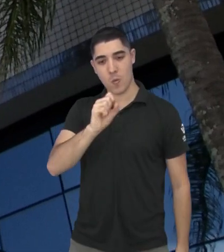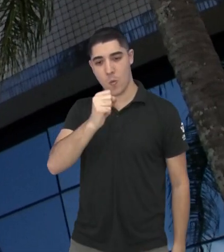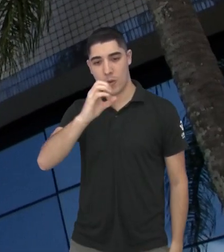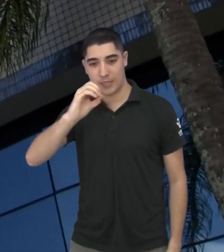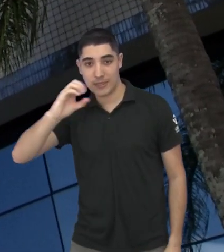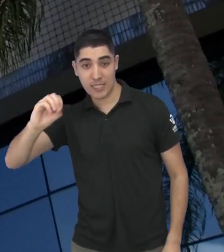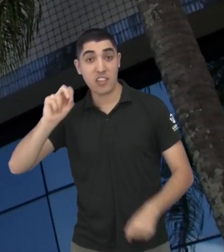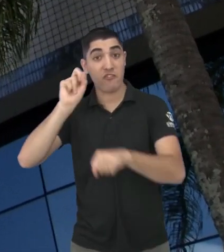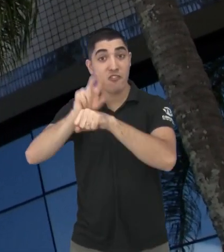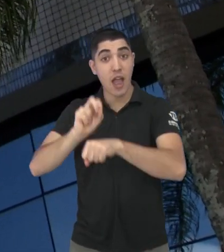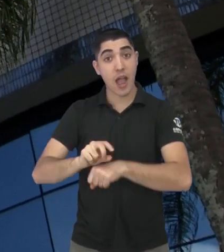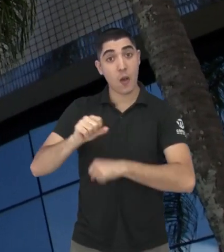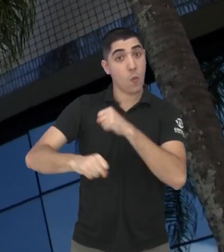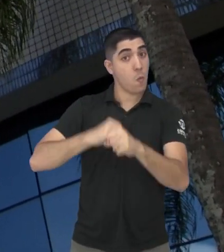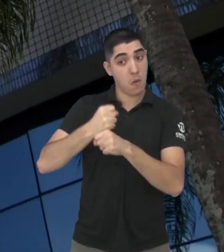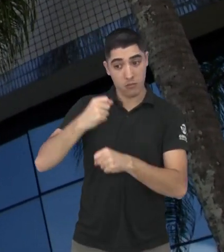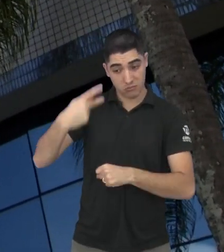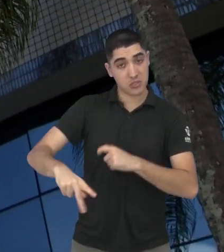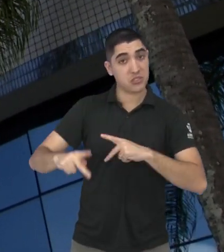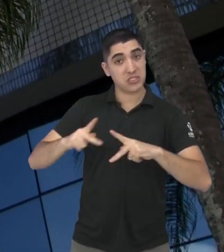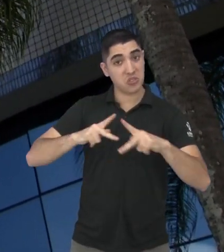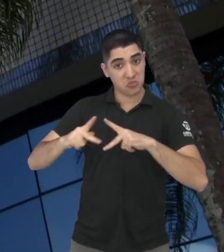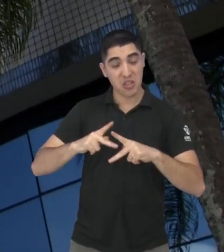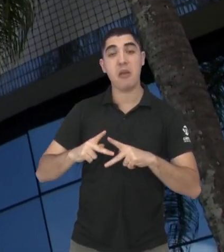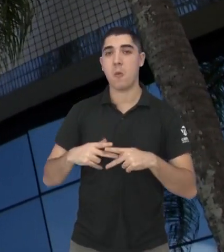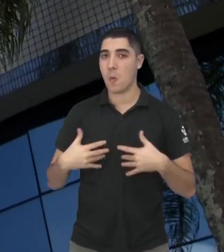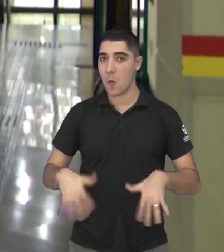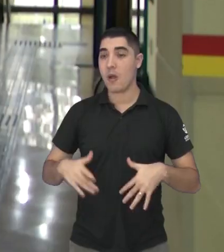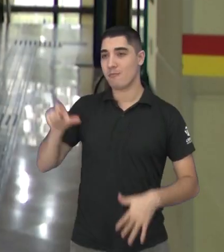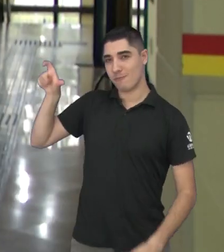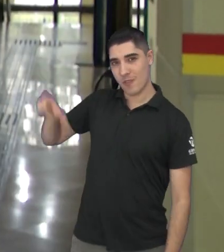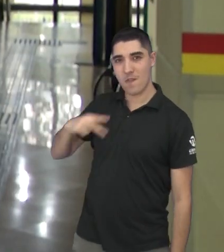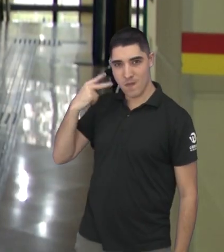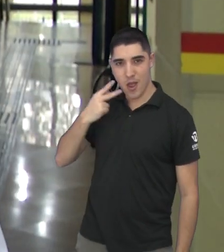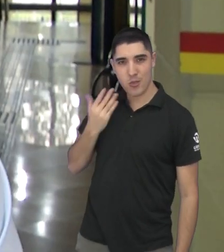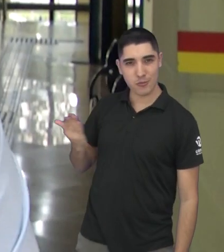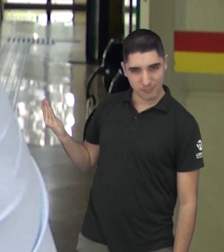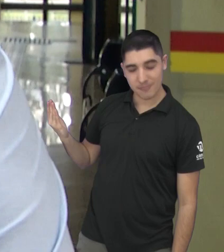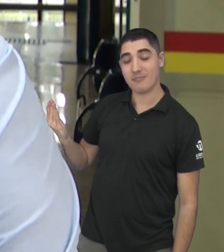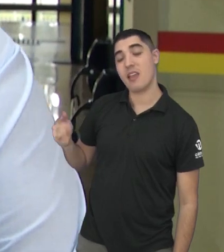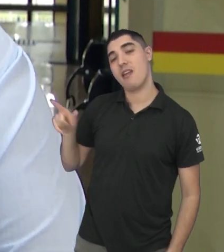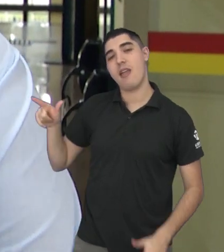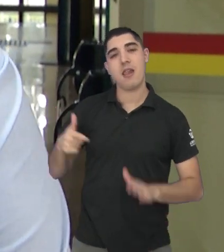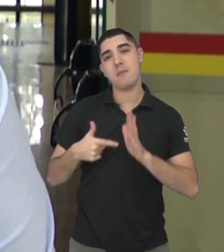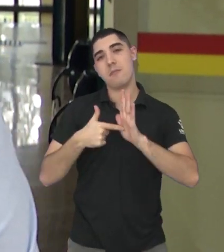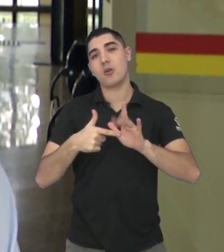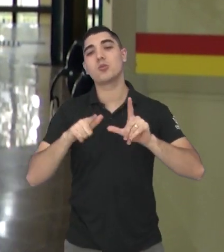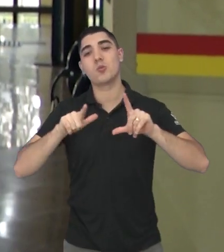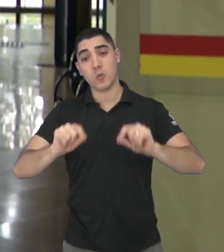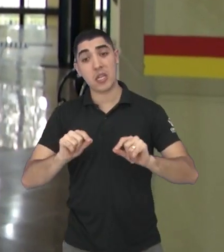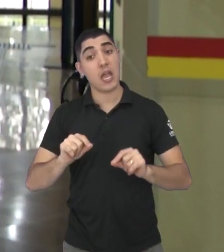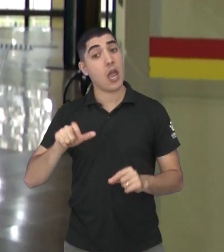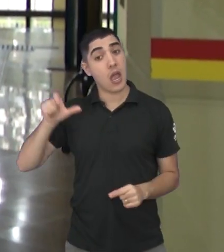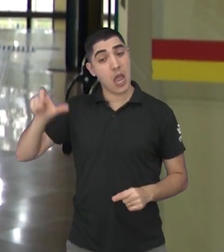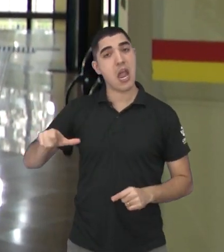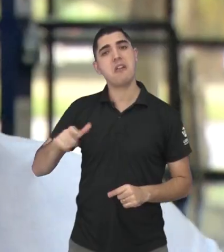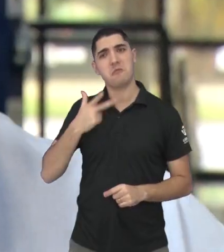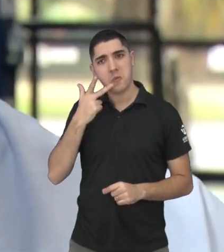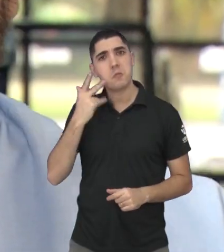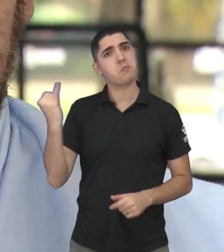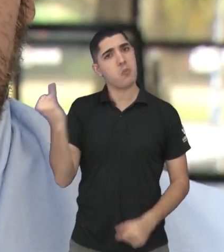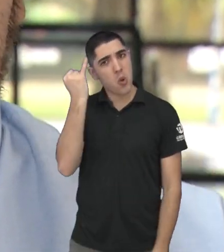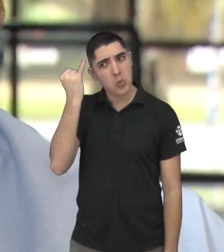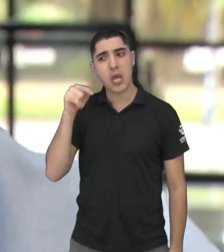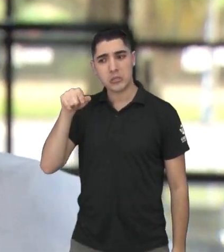de 1816 vagas no ano na cidade o vereador Rafael pascotti integrante da comissão